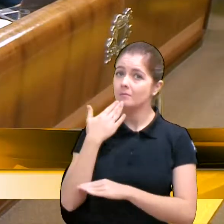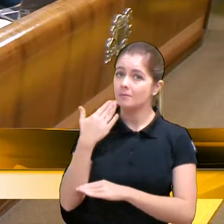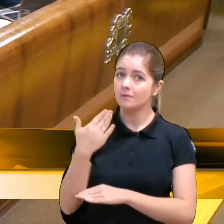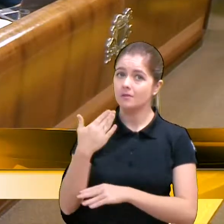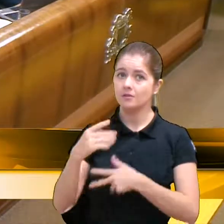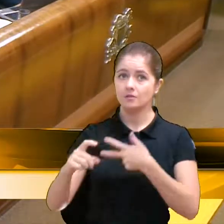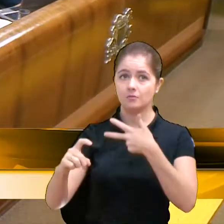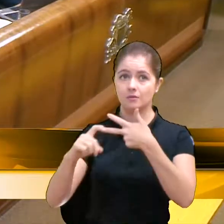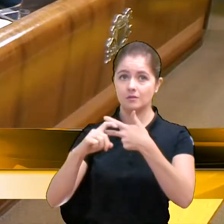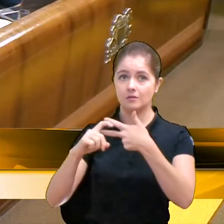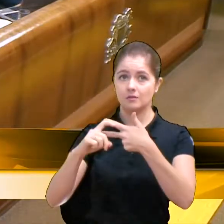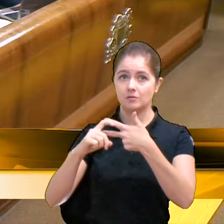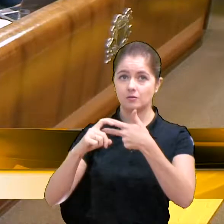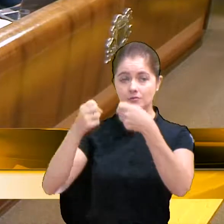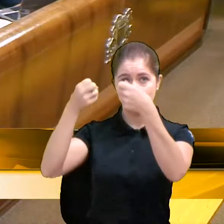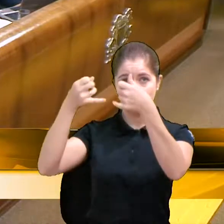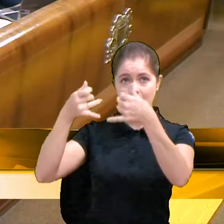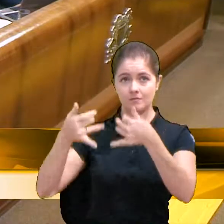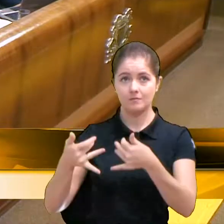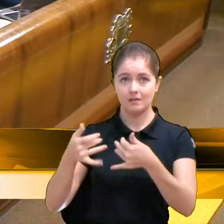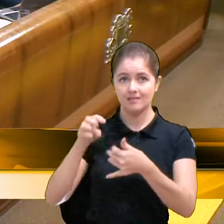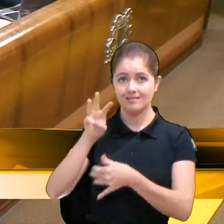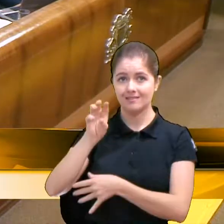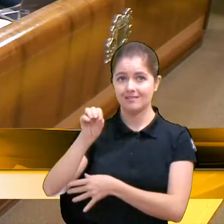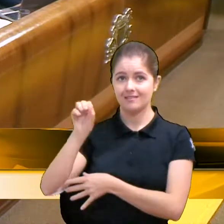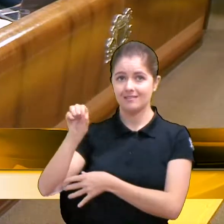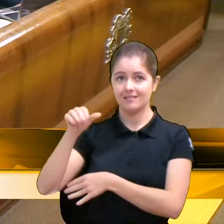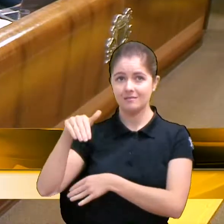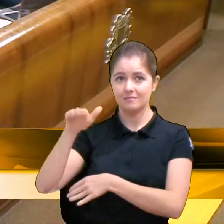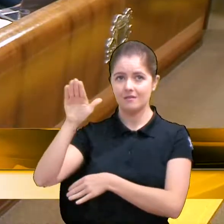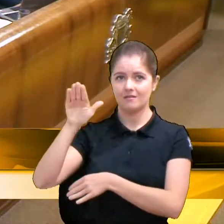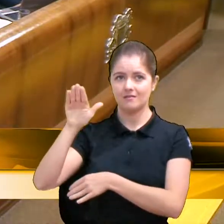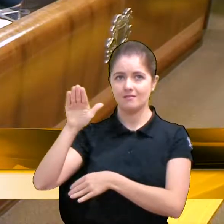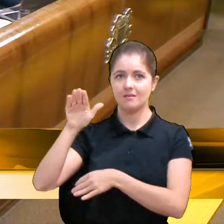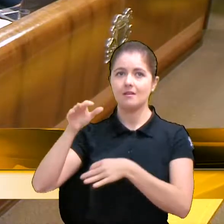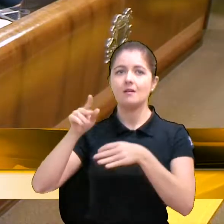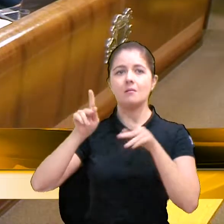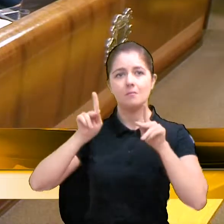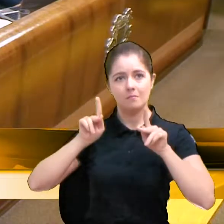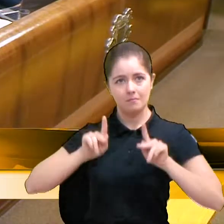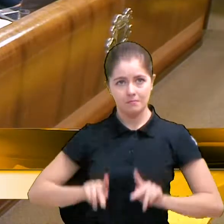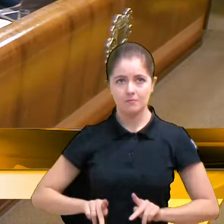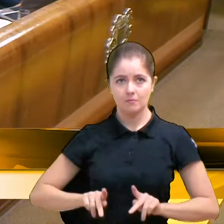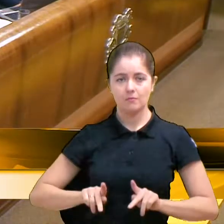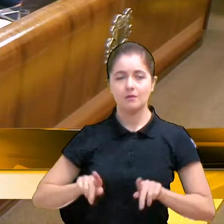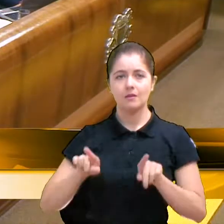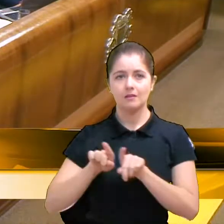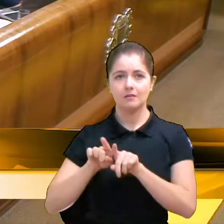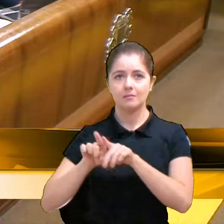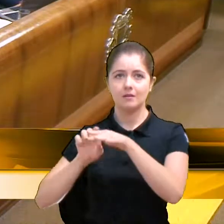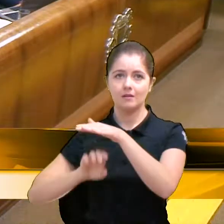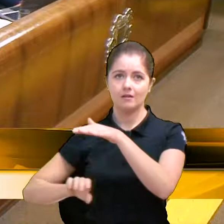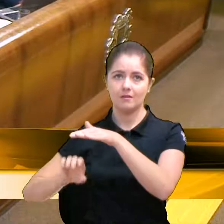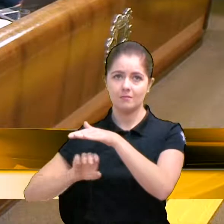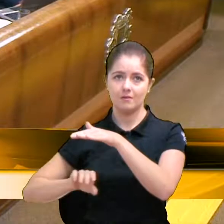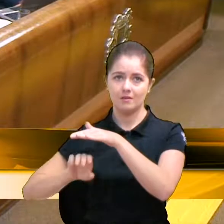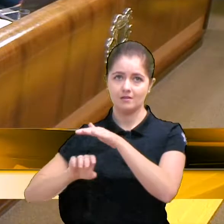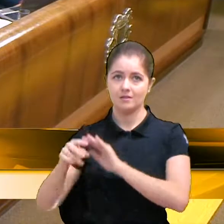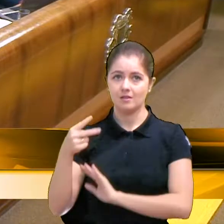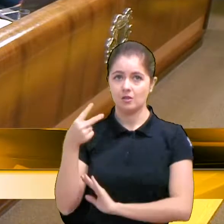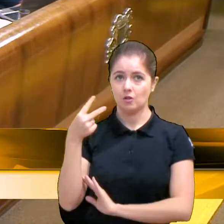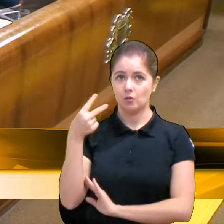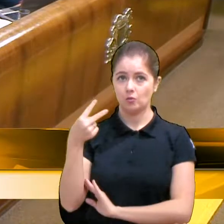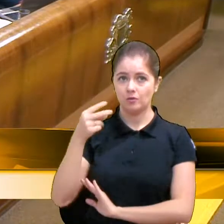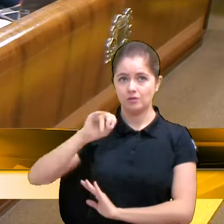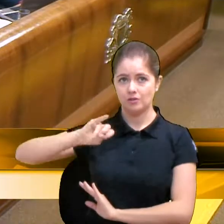listasse os 300 maiores devedores pessoa jurídica em 2 de janeiro e os 300